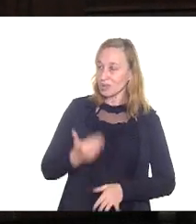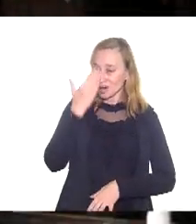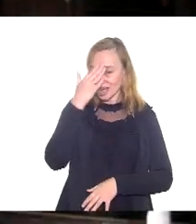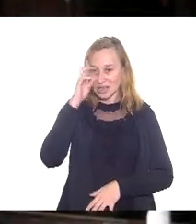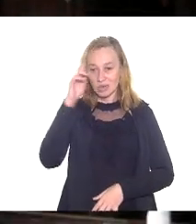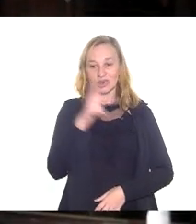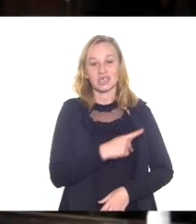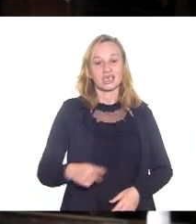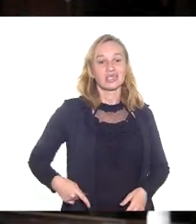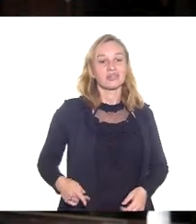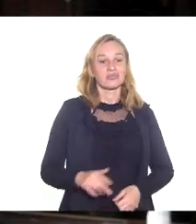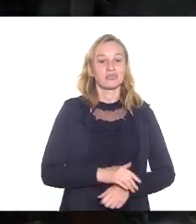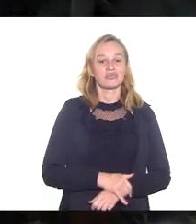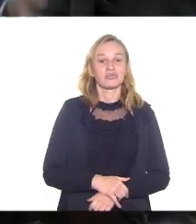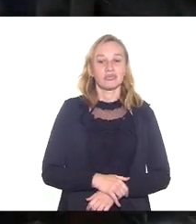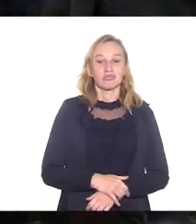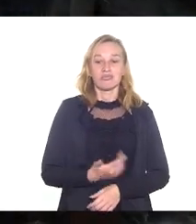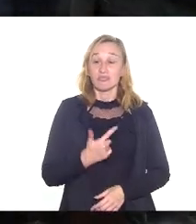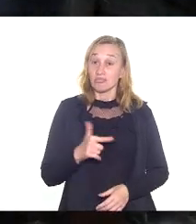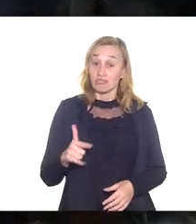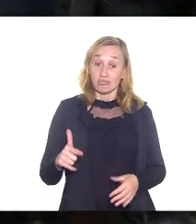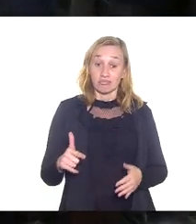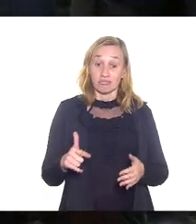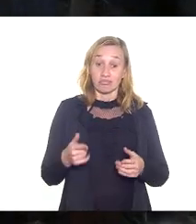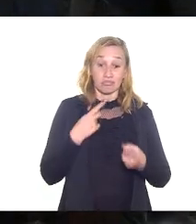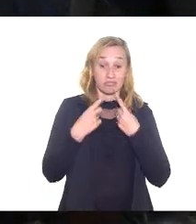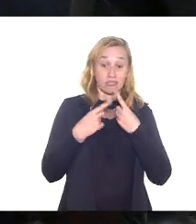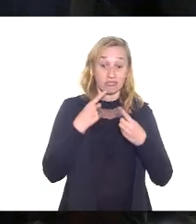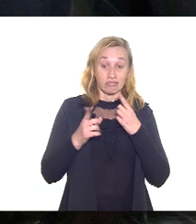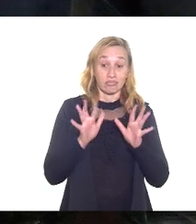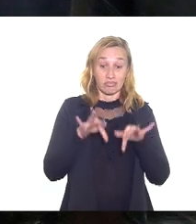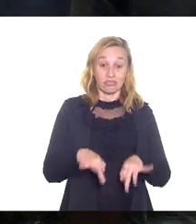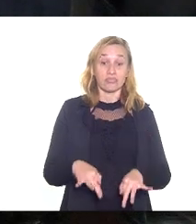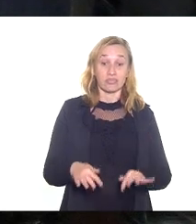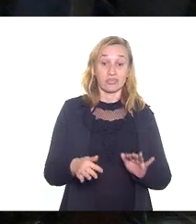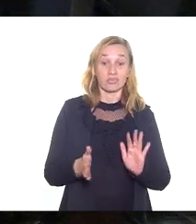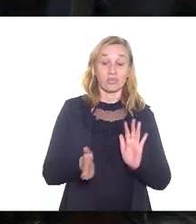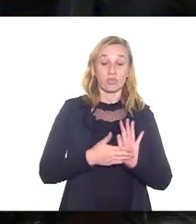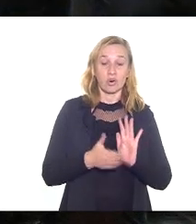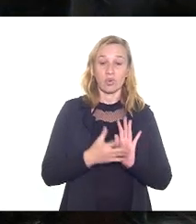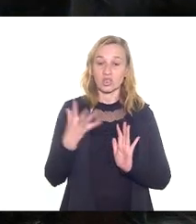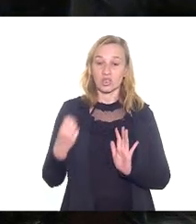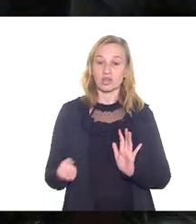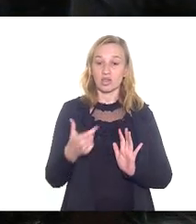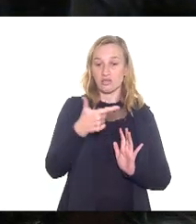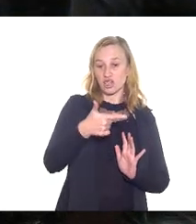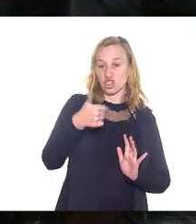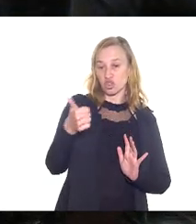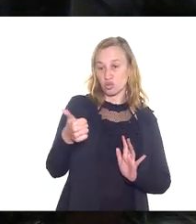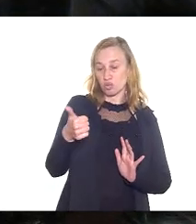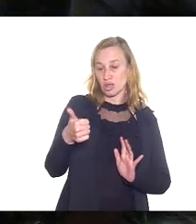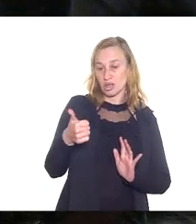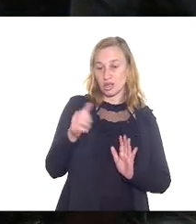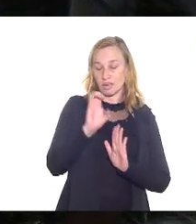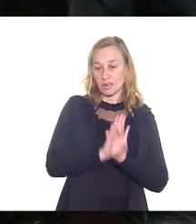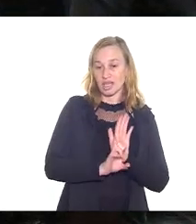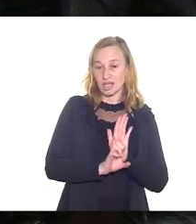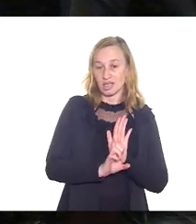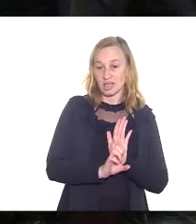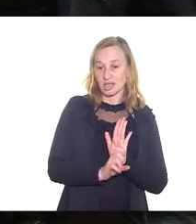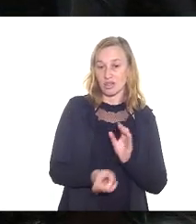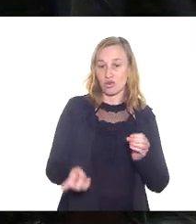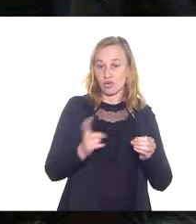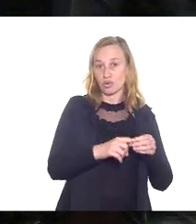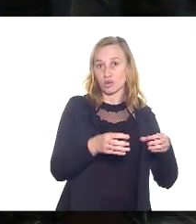presidente. Não havendo quem queira discutir, encerra a discussão. A presente proposta recebeu 21 emendas